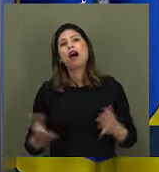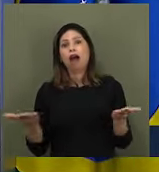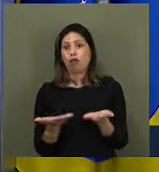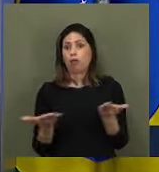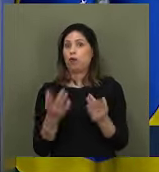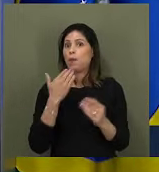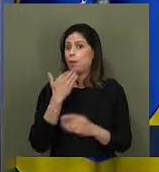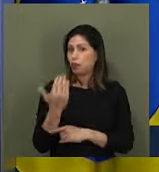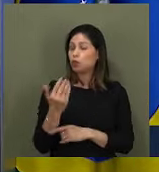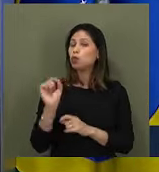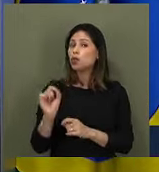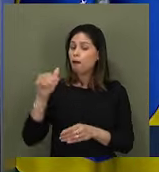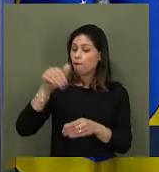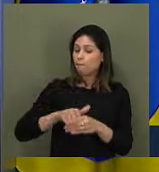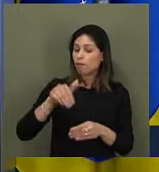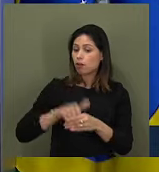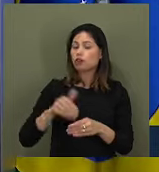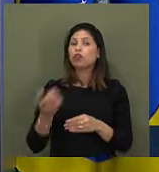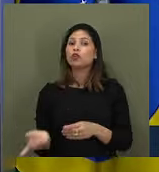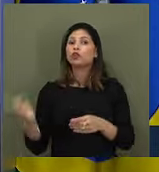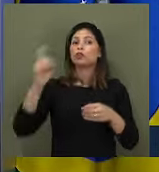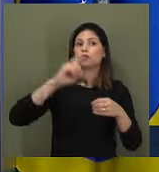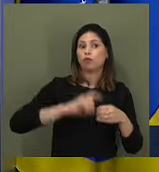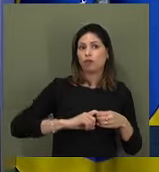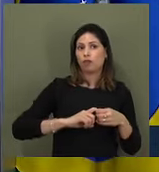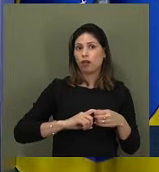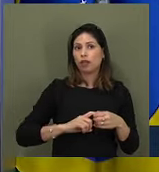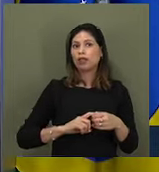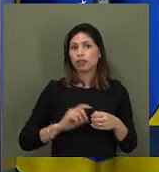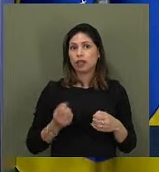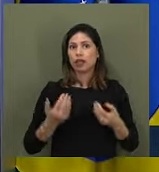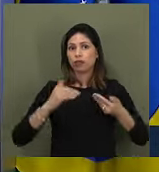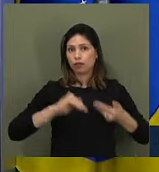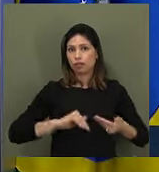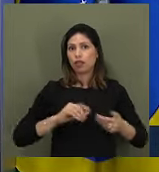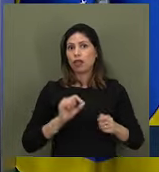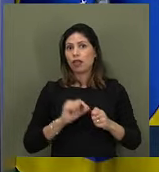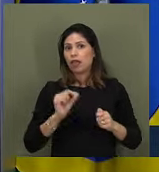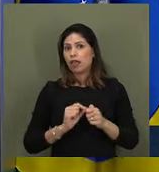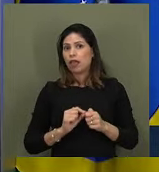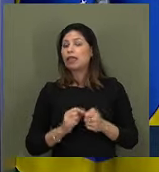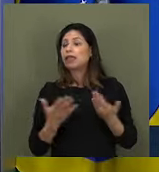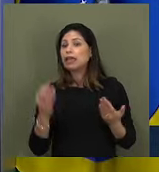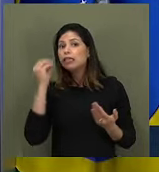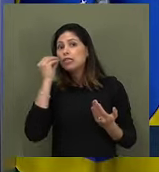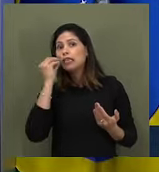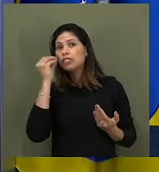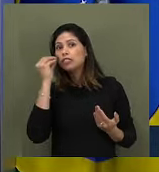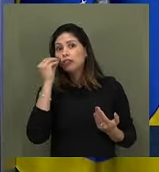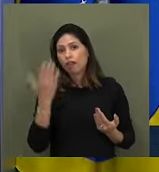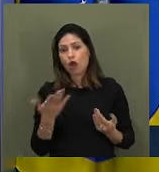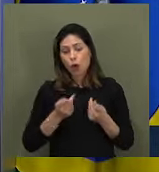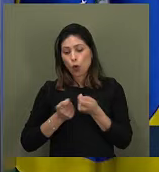certamente voltar ao congresso nacional para aprovação de leis que façam a regulação e o controle das